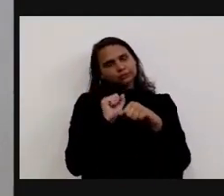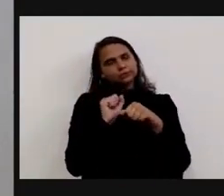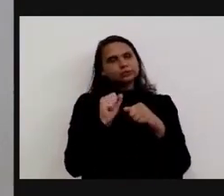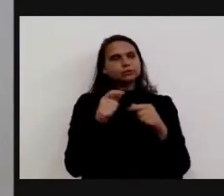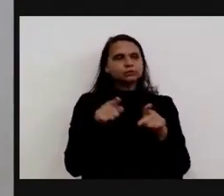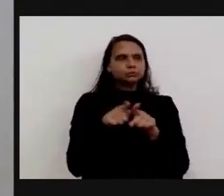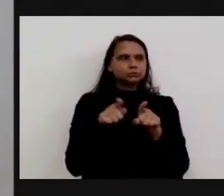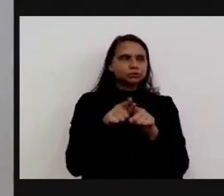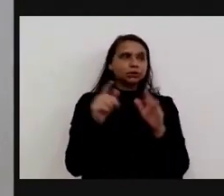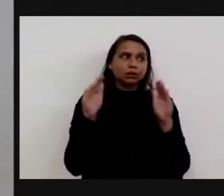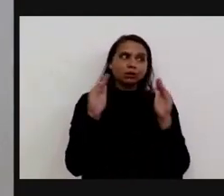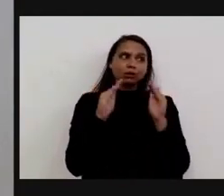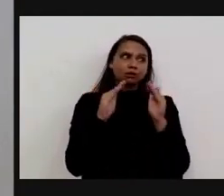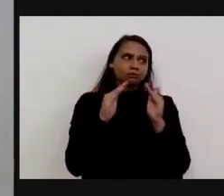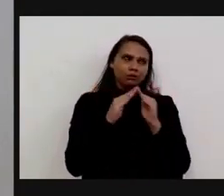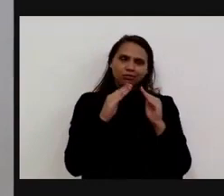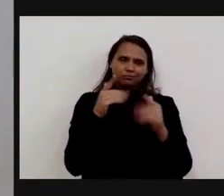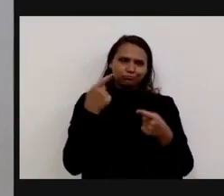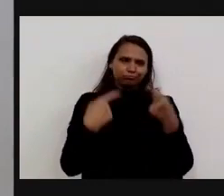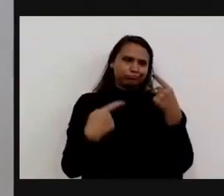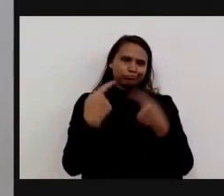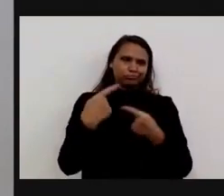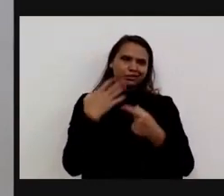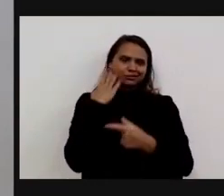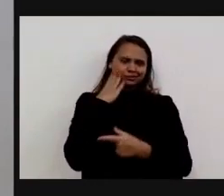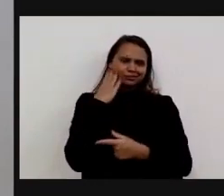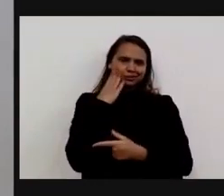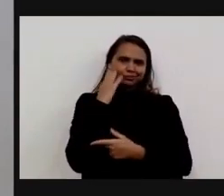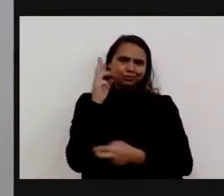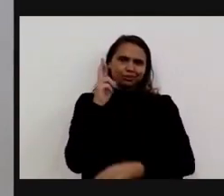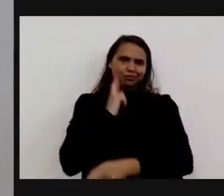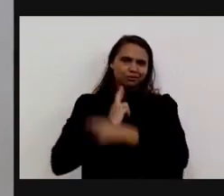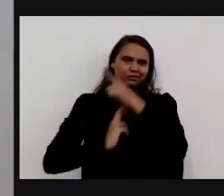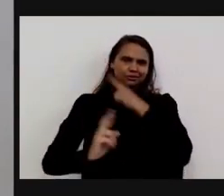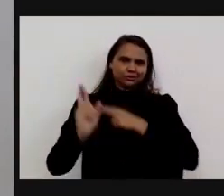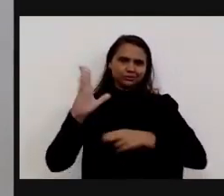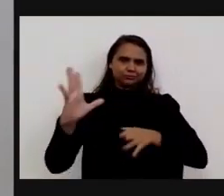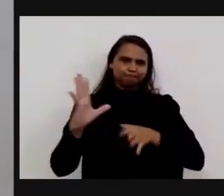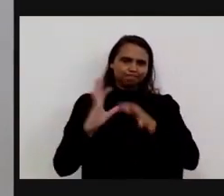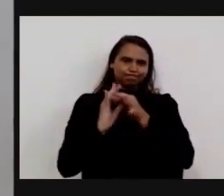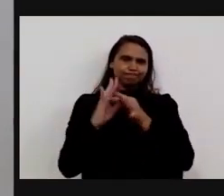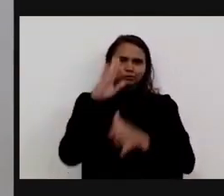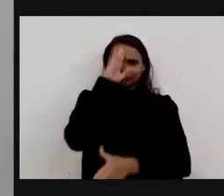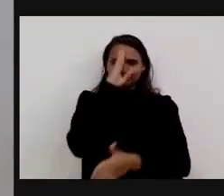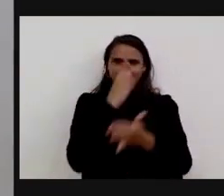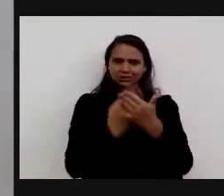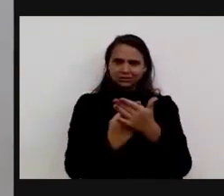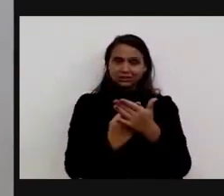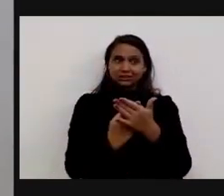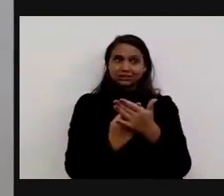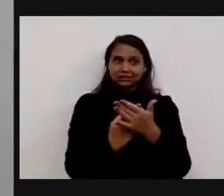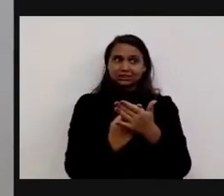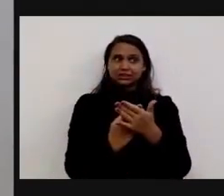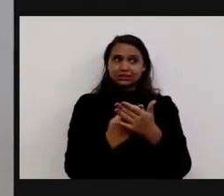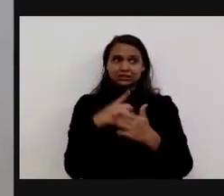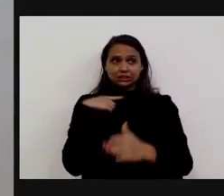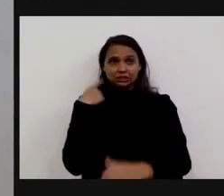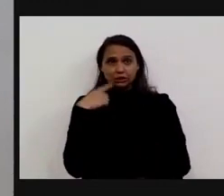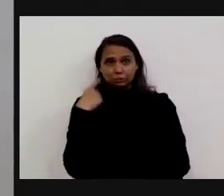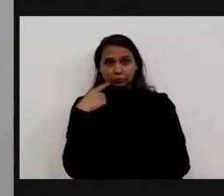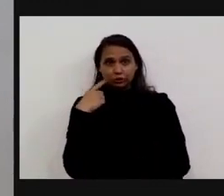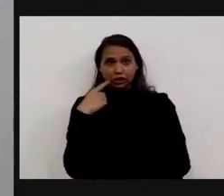a gente tá numa casa política vê que as relações de confiança e nós cansamos de ver isso deputados